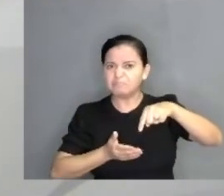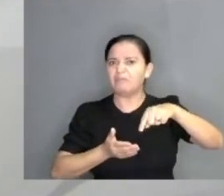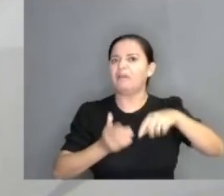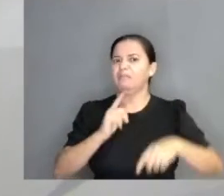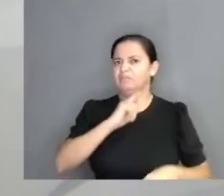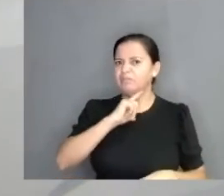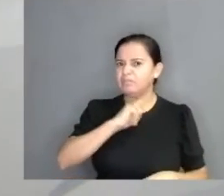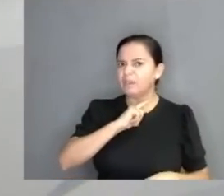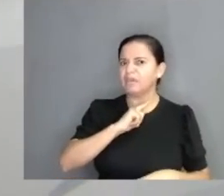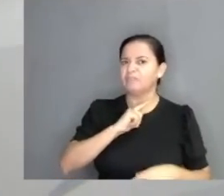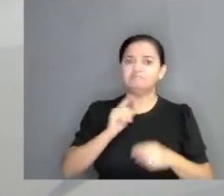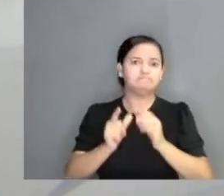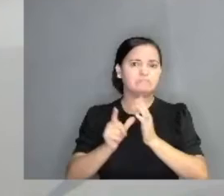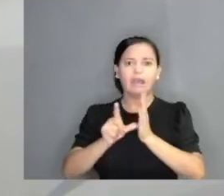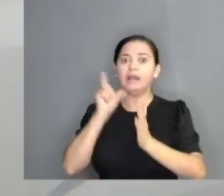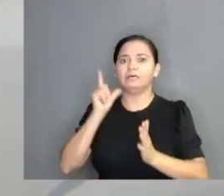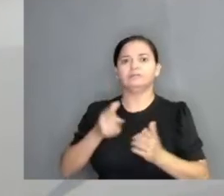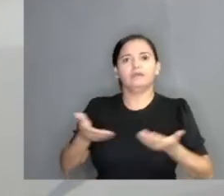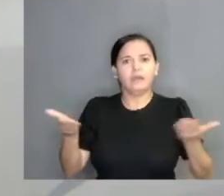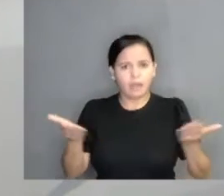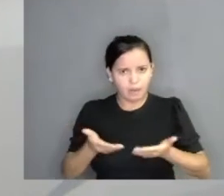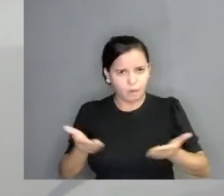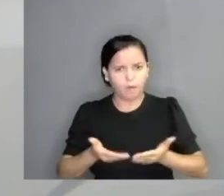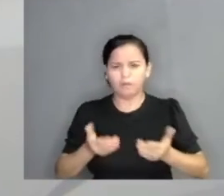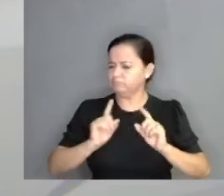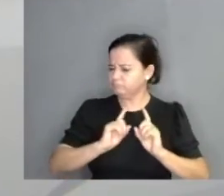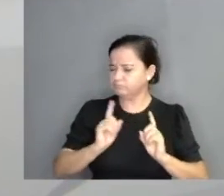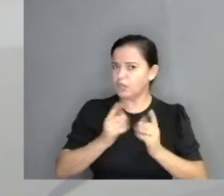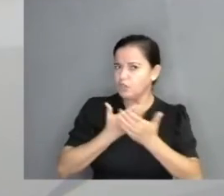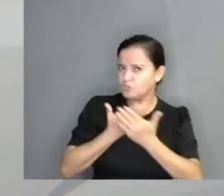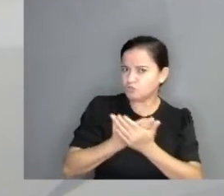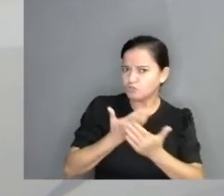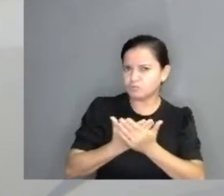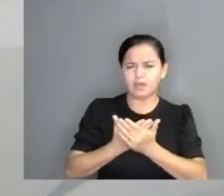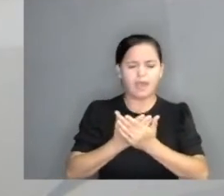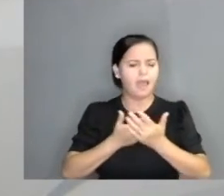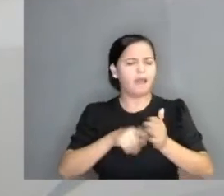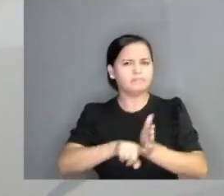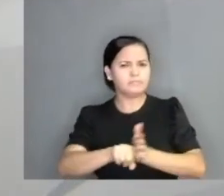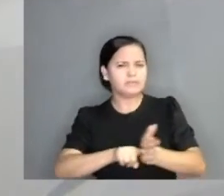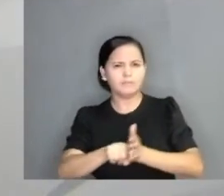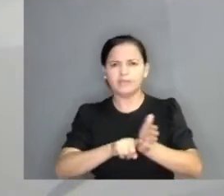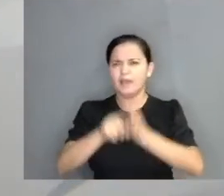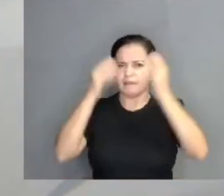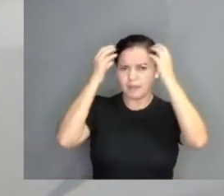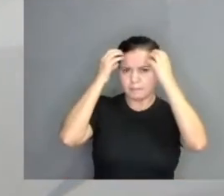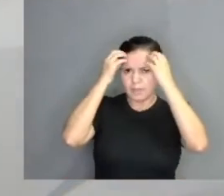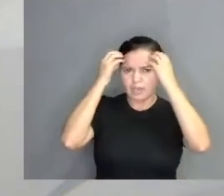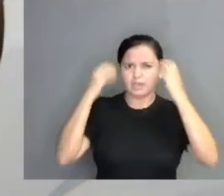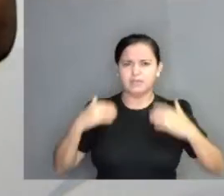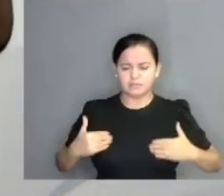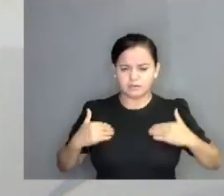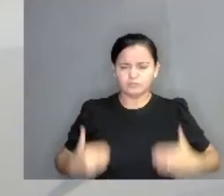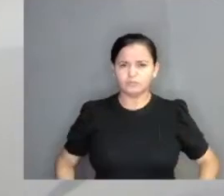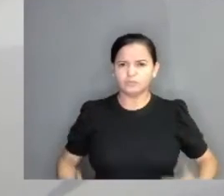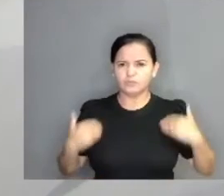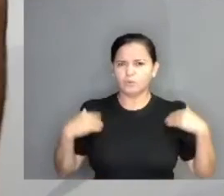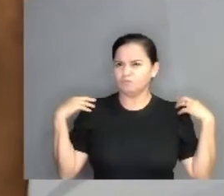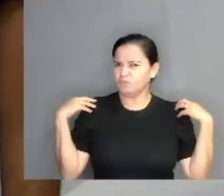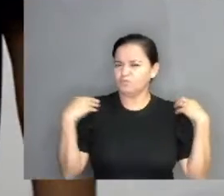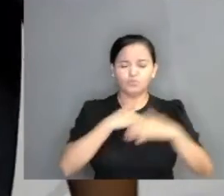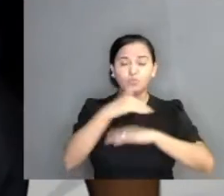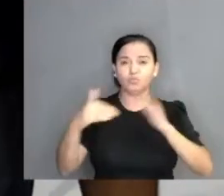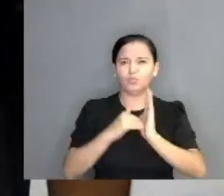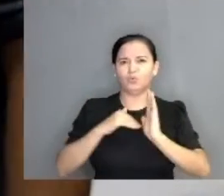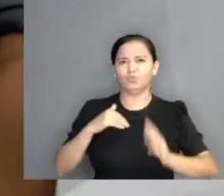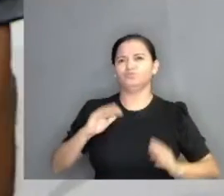todas as suas áreas. Cabeça, tronco, membro. Vamos lá, então.